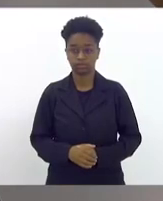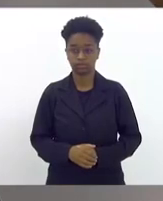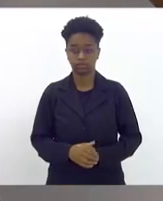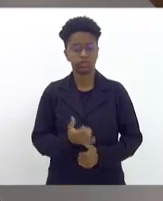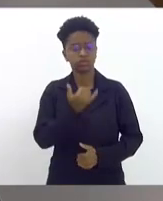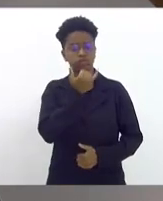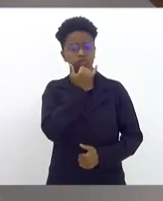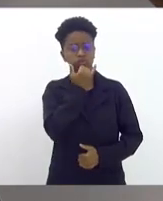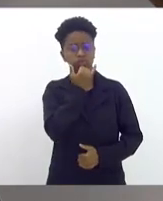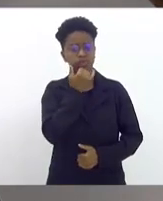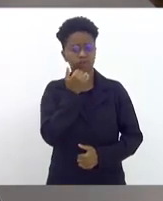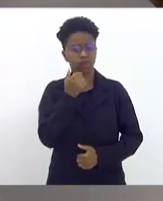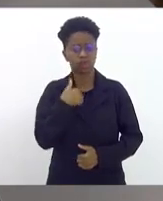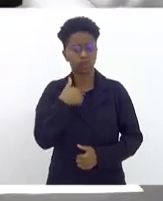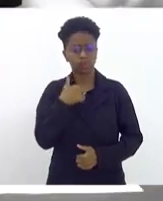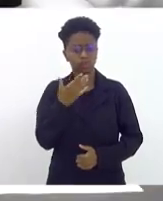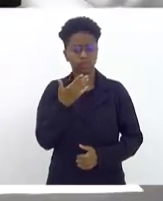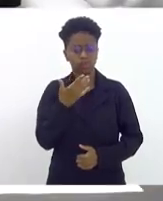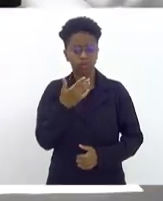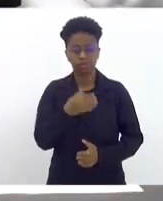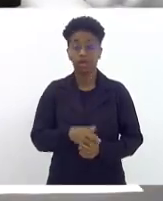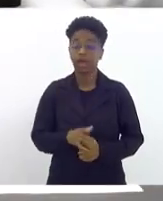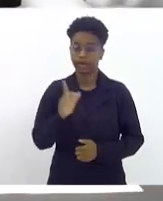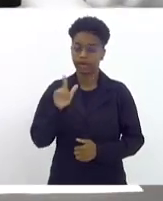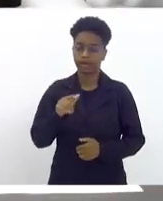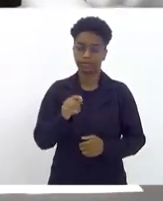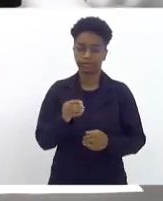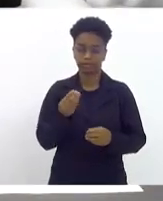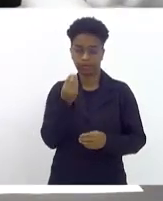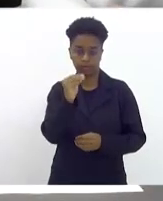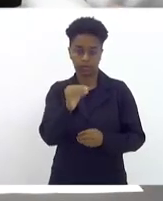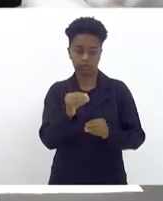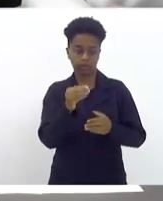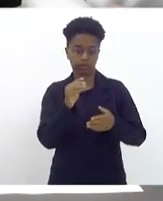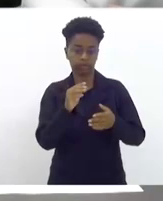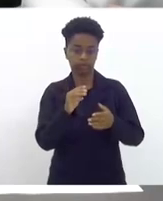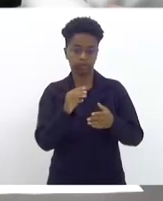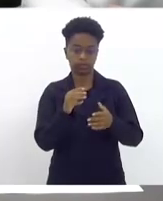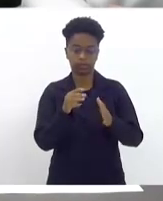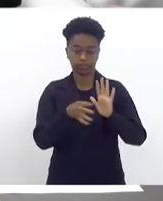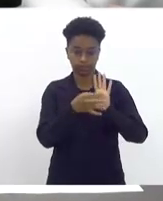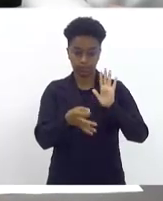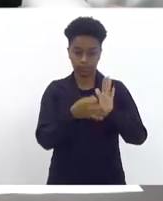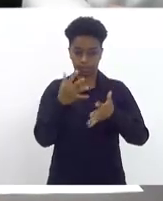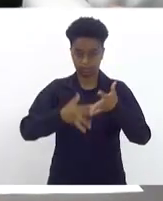desculpa Deputado não pela prejudicabilidade tem um voto do deputado